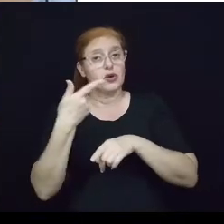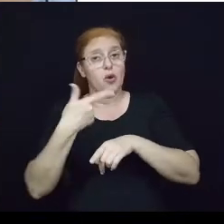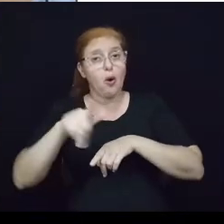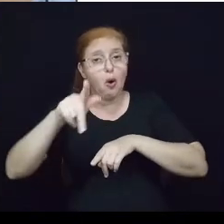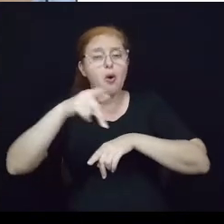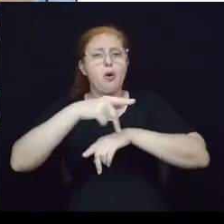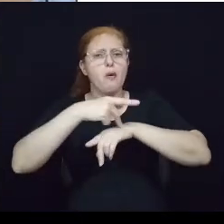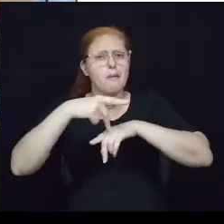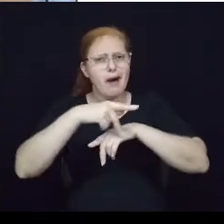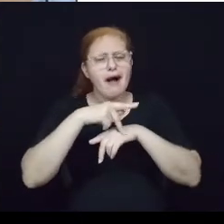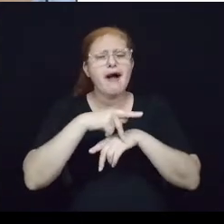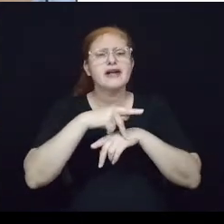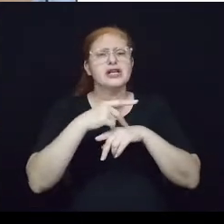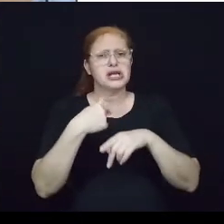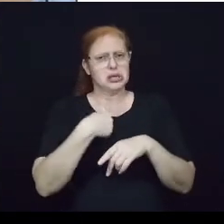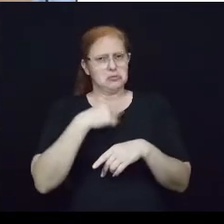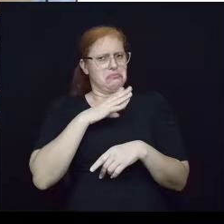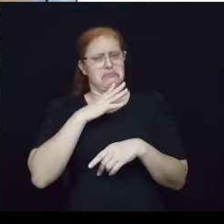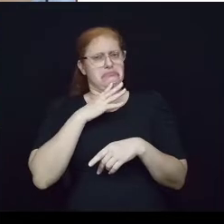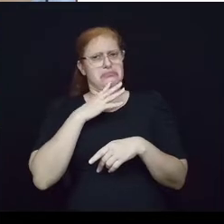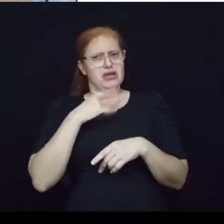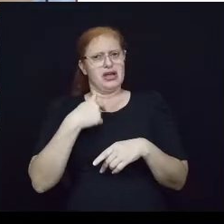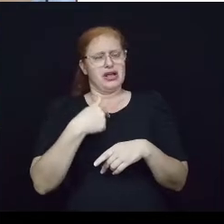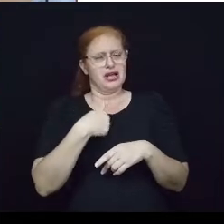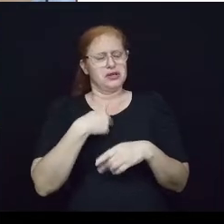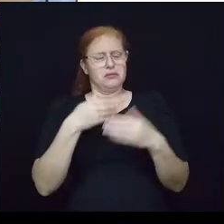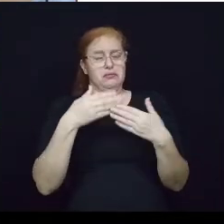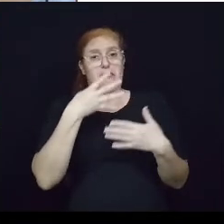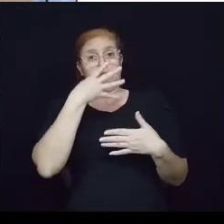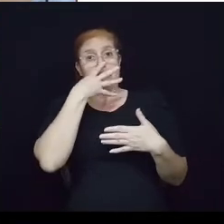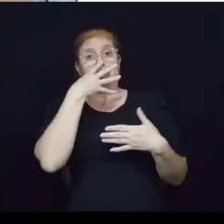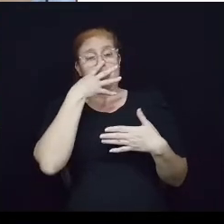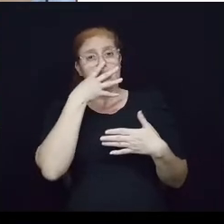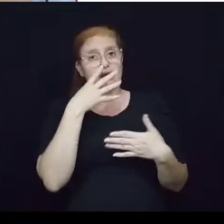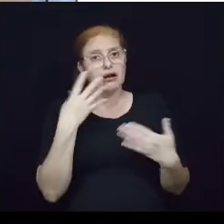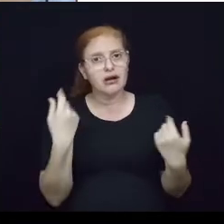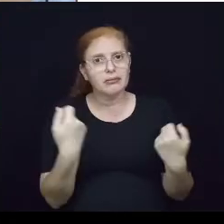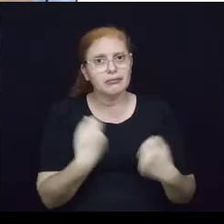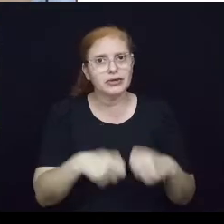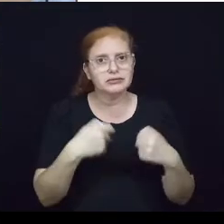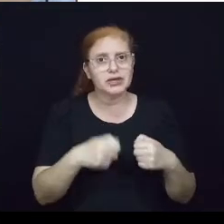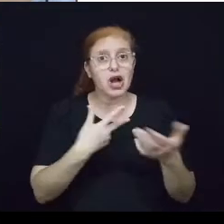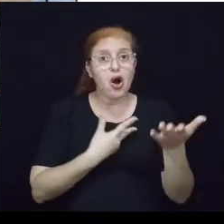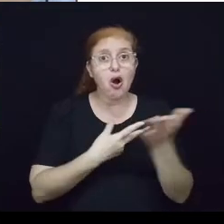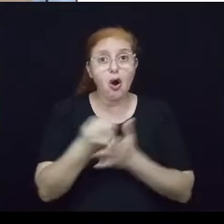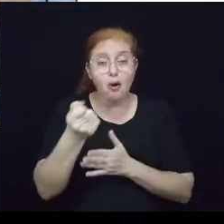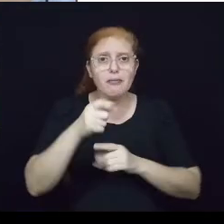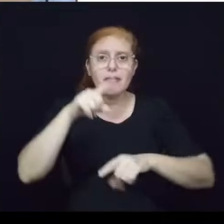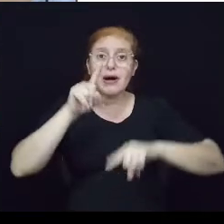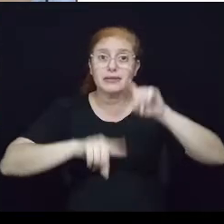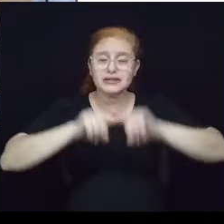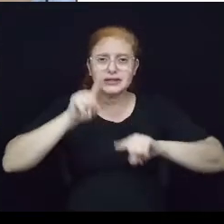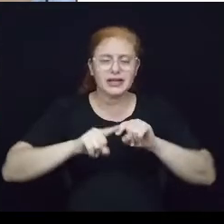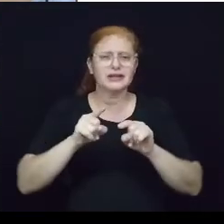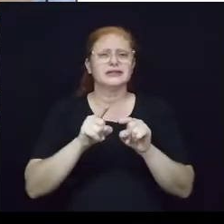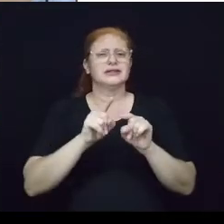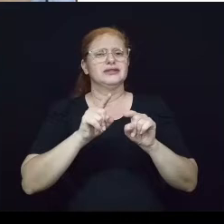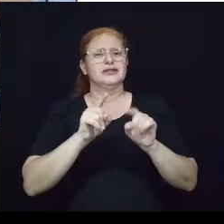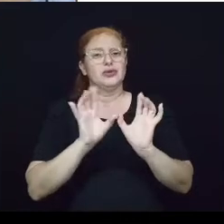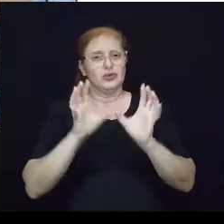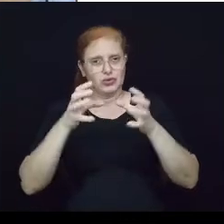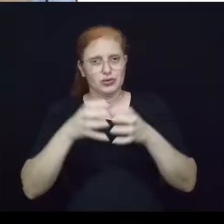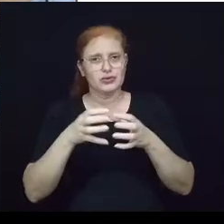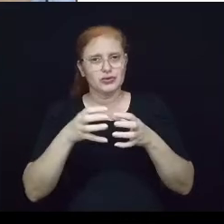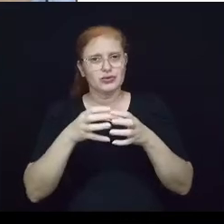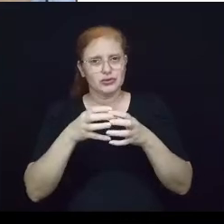conhecia, assim, entende? Daí isso também me abriu uma possibilidade de comprar ferramentas. E o pessoal da comunidade Maker que